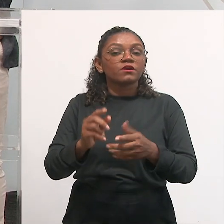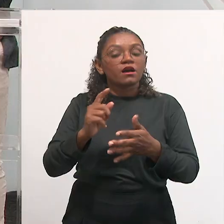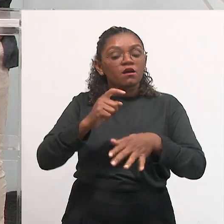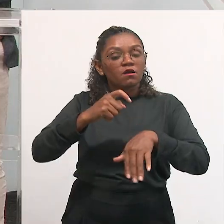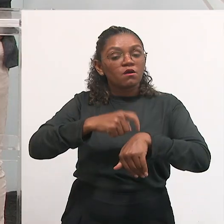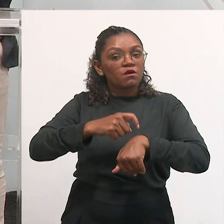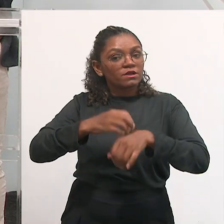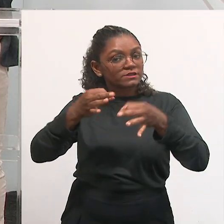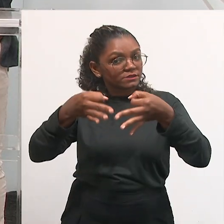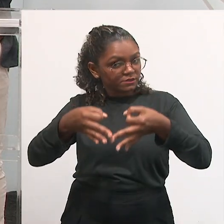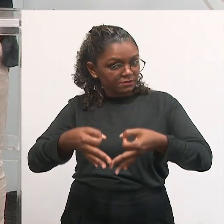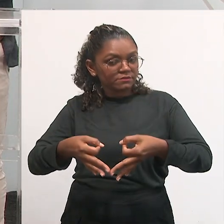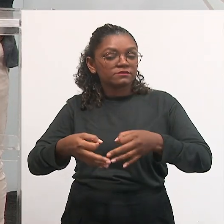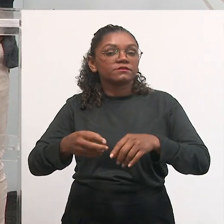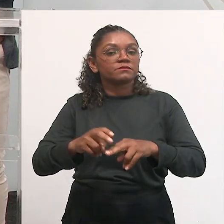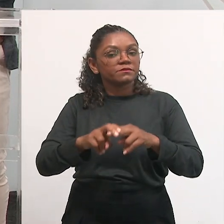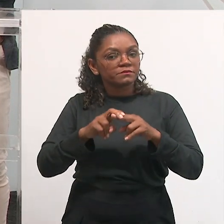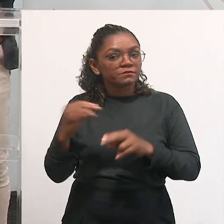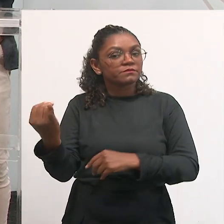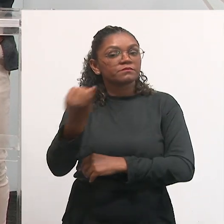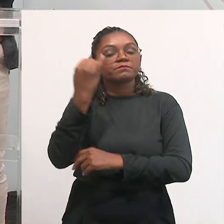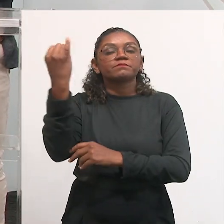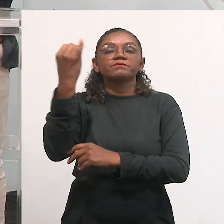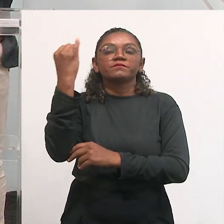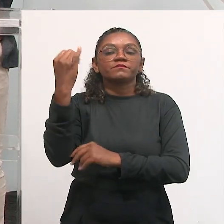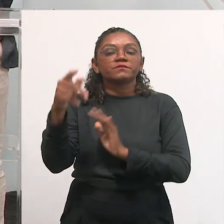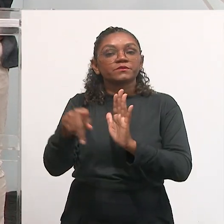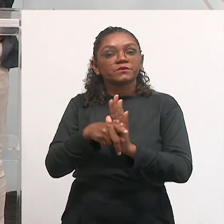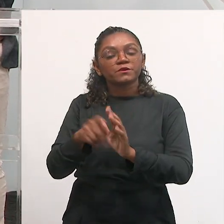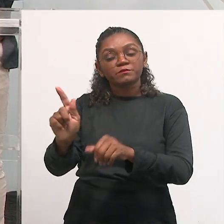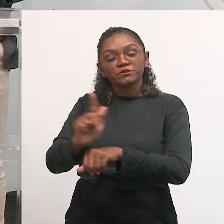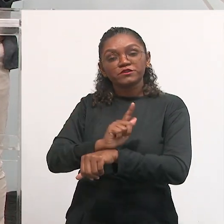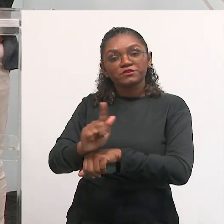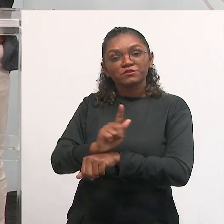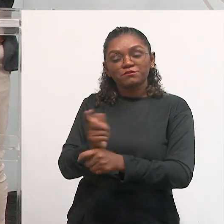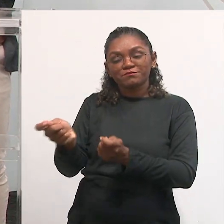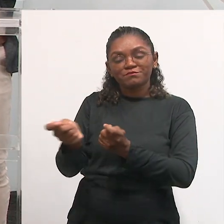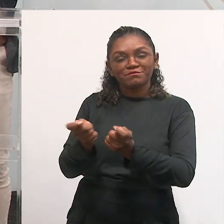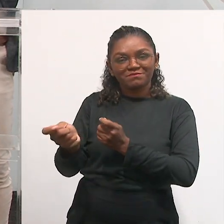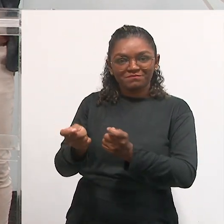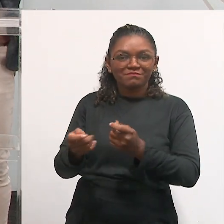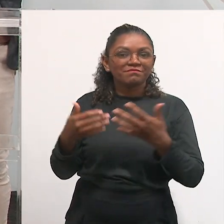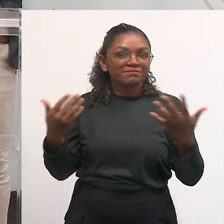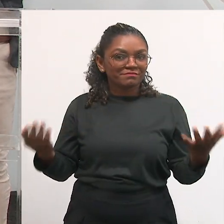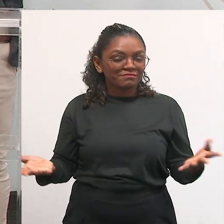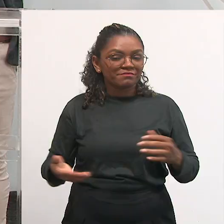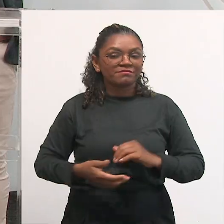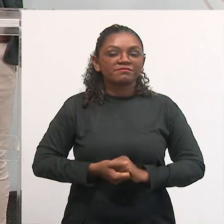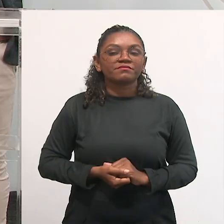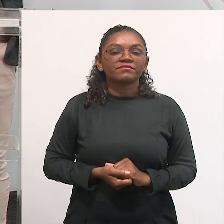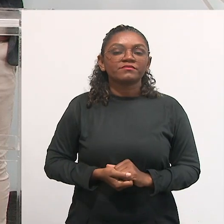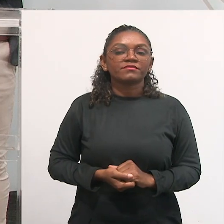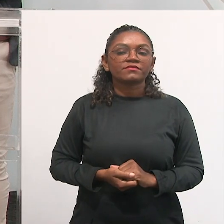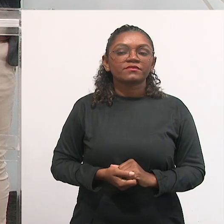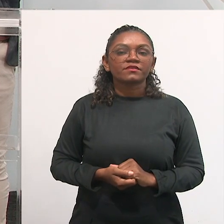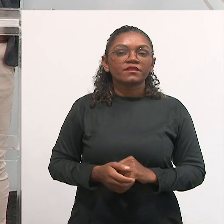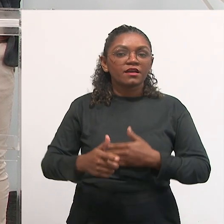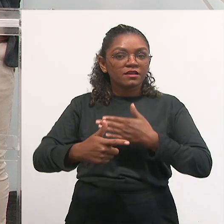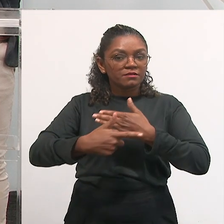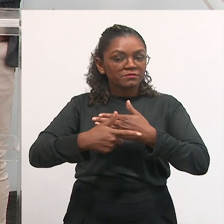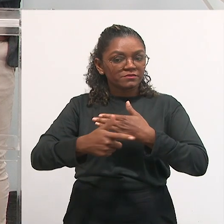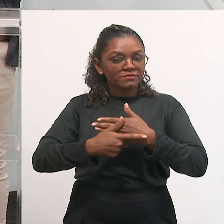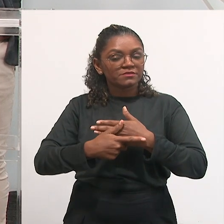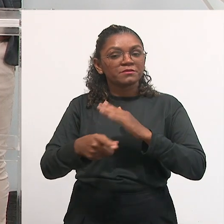Portanto, é uma função crucial para o gestor, né? Planejamento, organização, direção, e essa que é a função controle, a